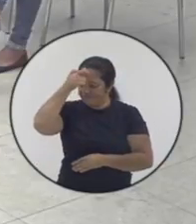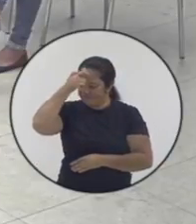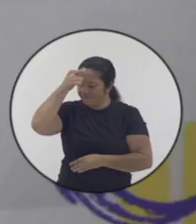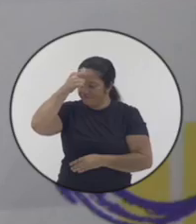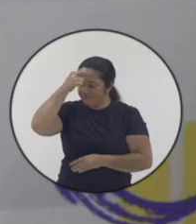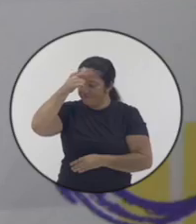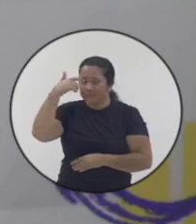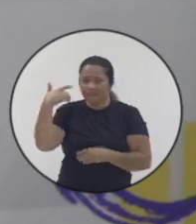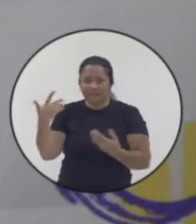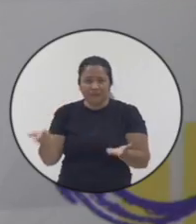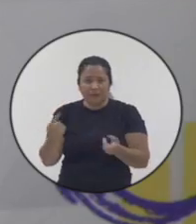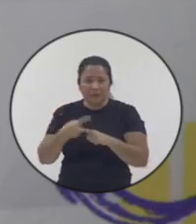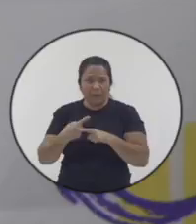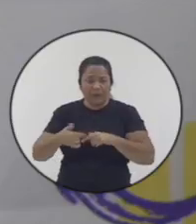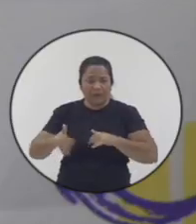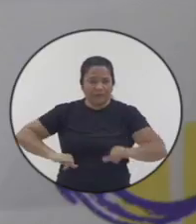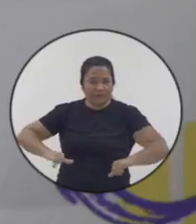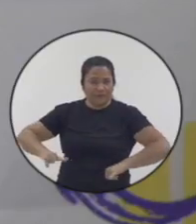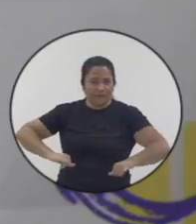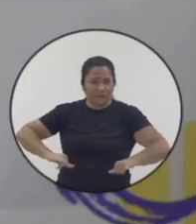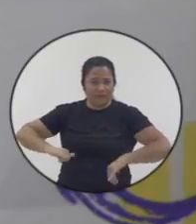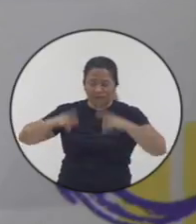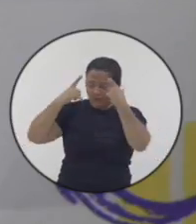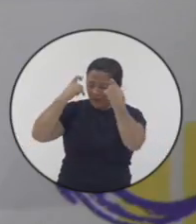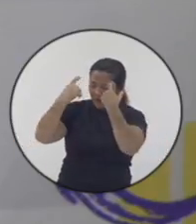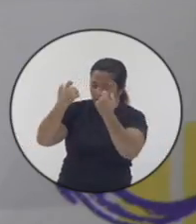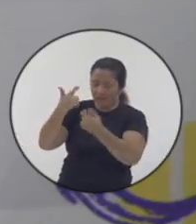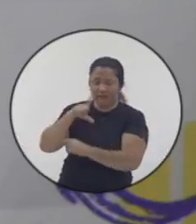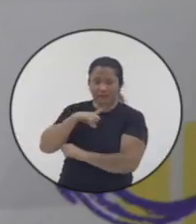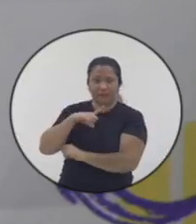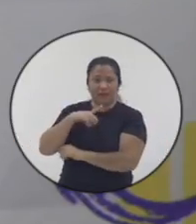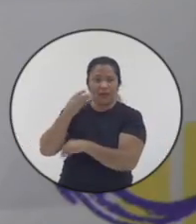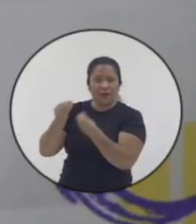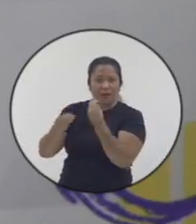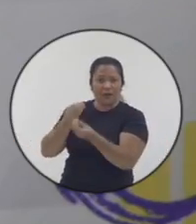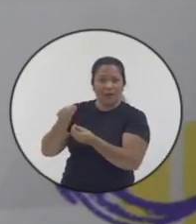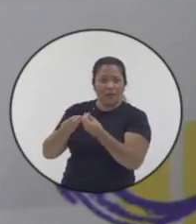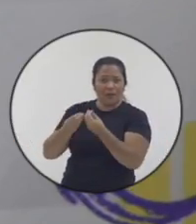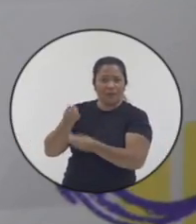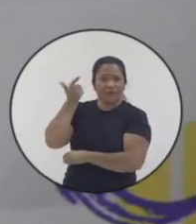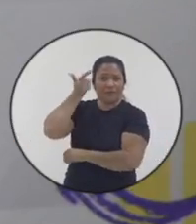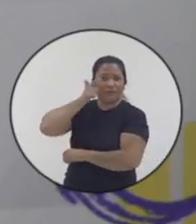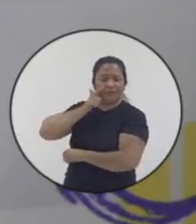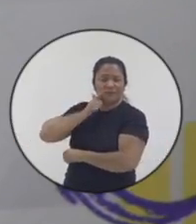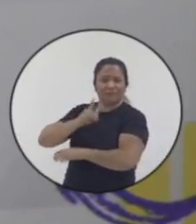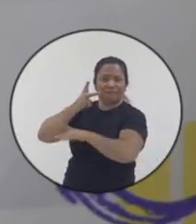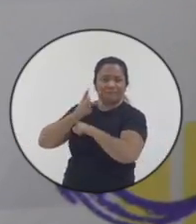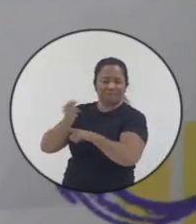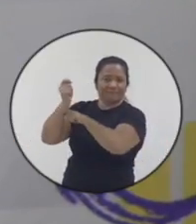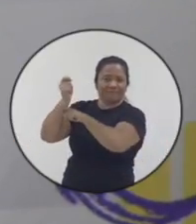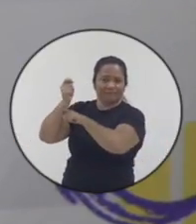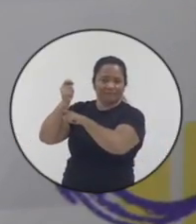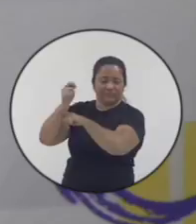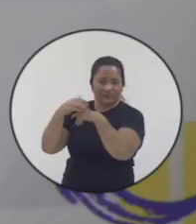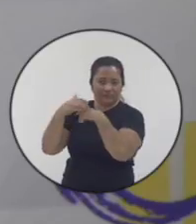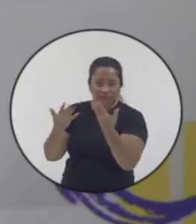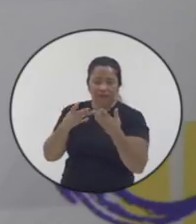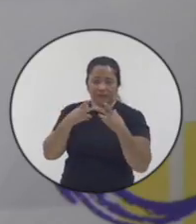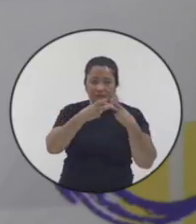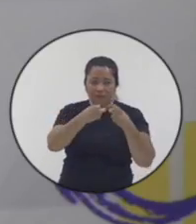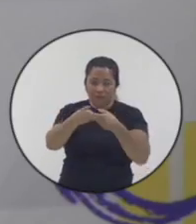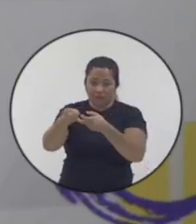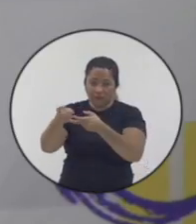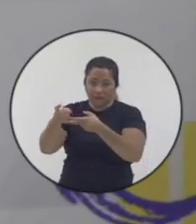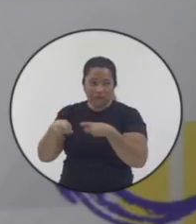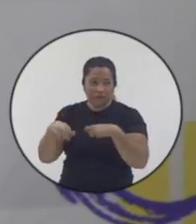à enorme carga de violência que a gente sofre todos os dias, né? E, nesses contextos de políticas de sobrevivência, percebo que o que a gente está criando